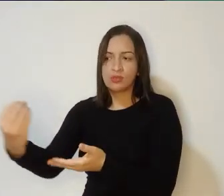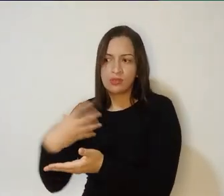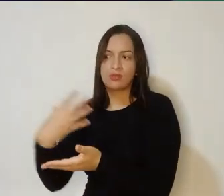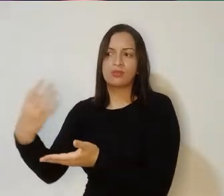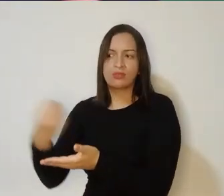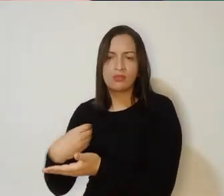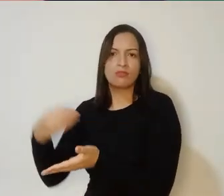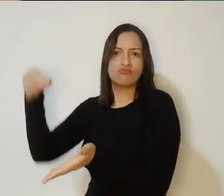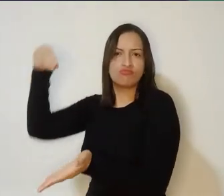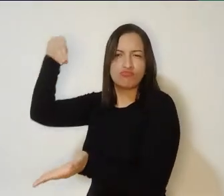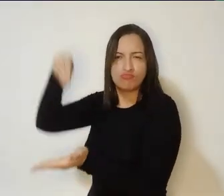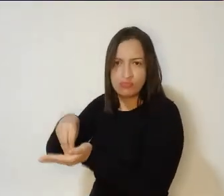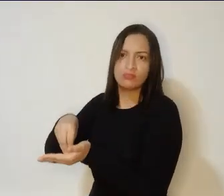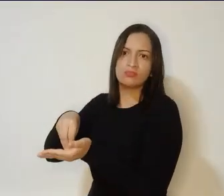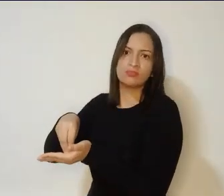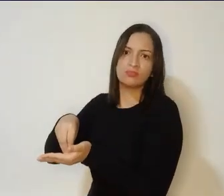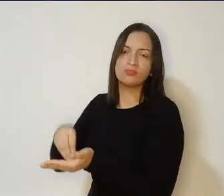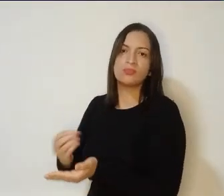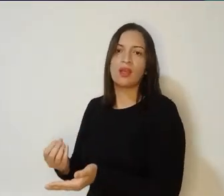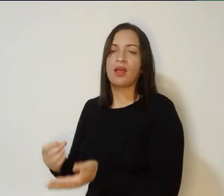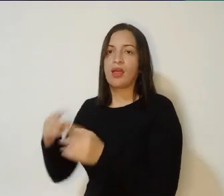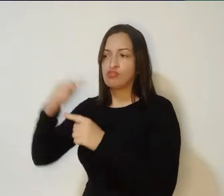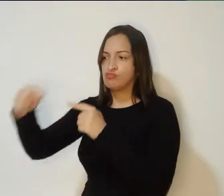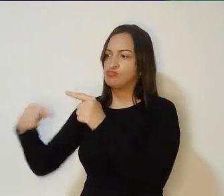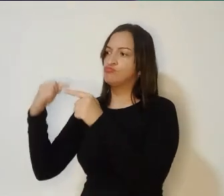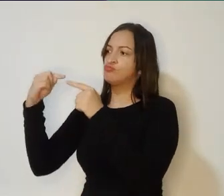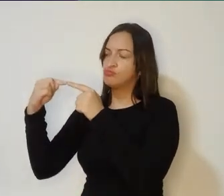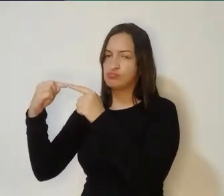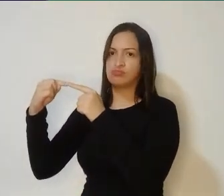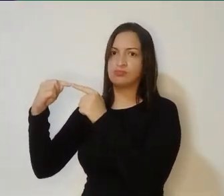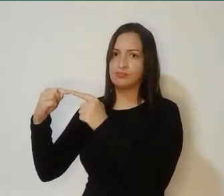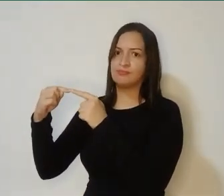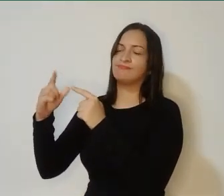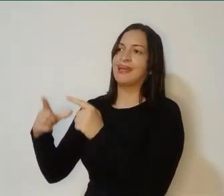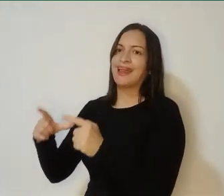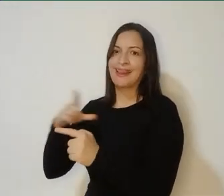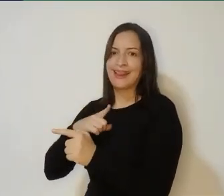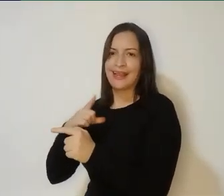que está sendo discutido. Possui uma linguagem objetiva, predominantemente